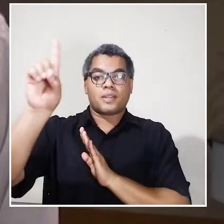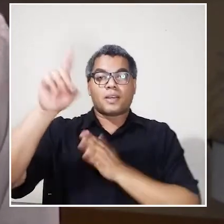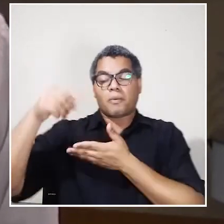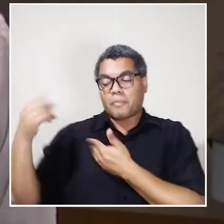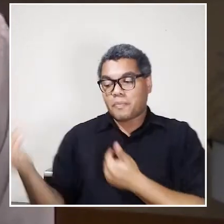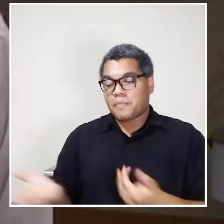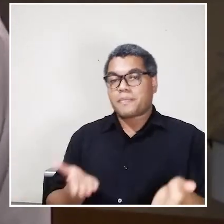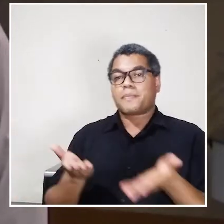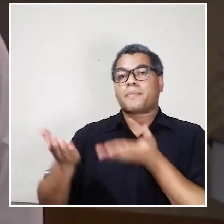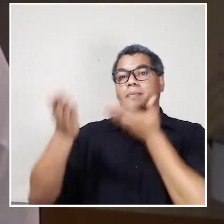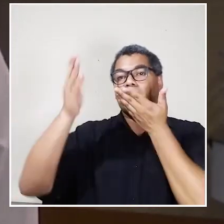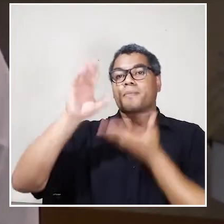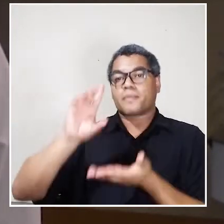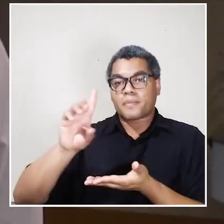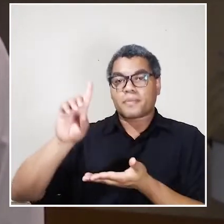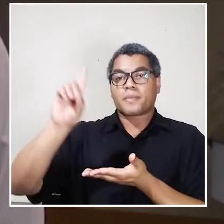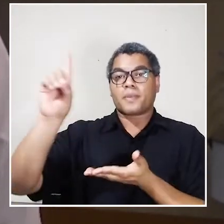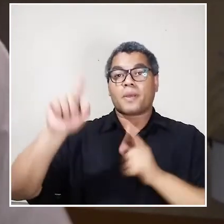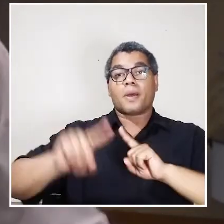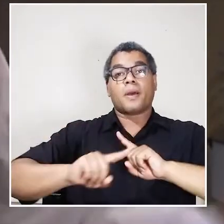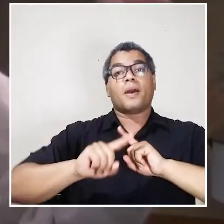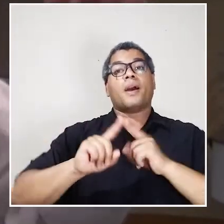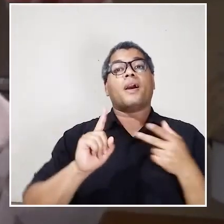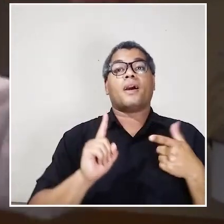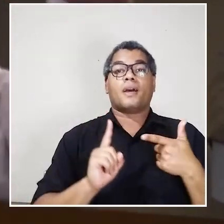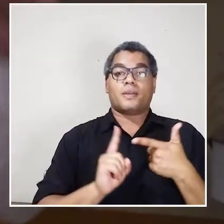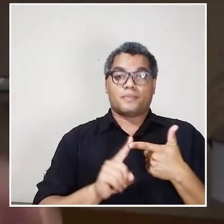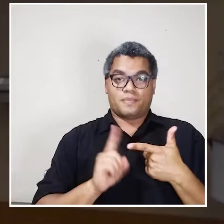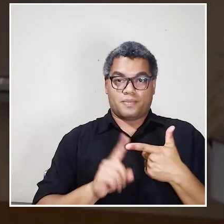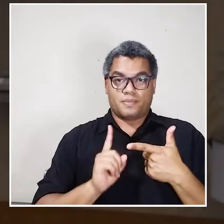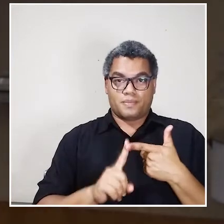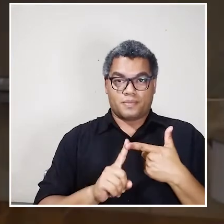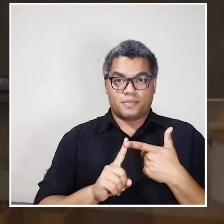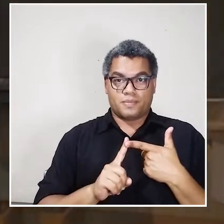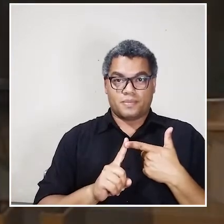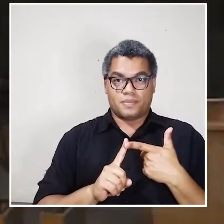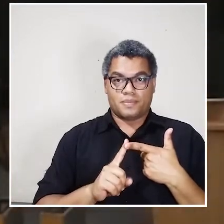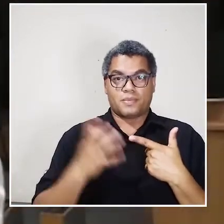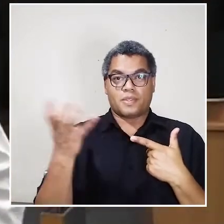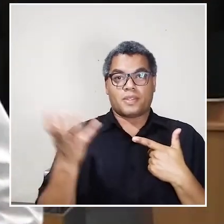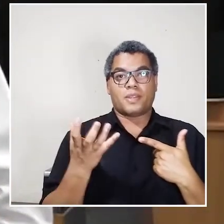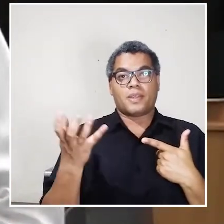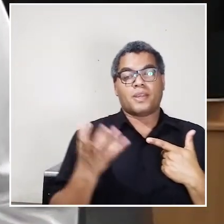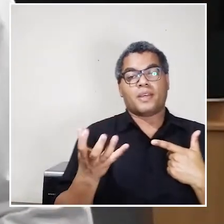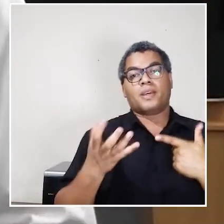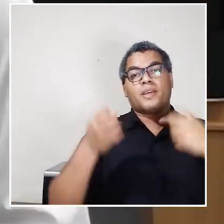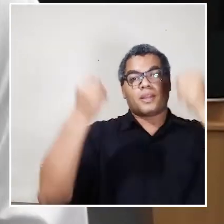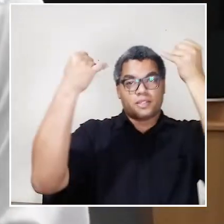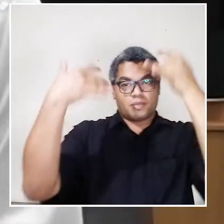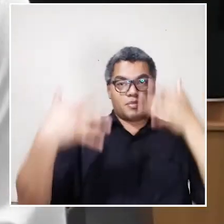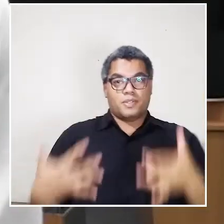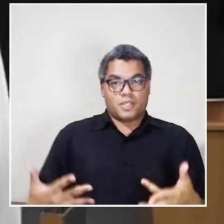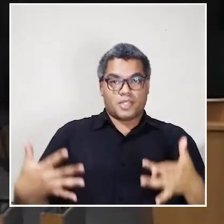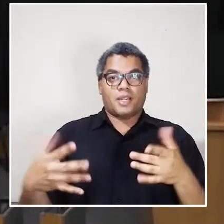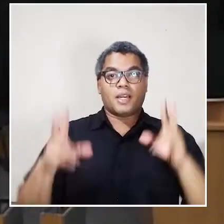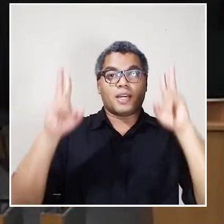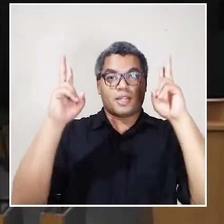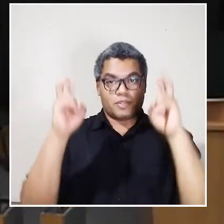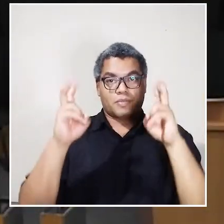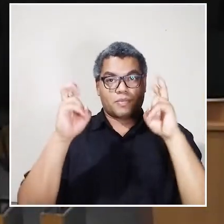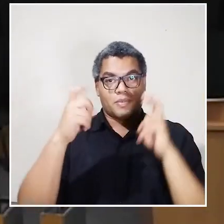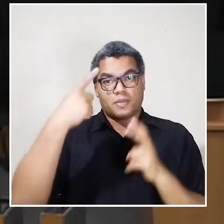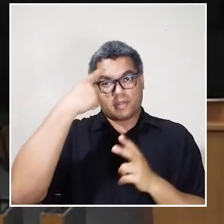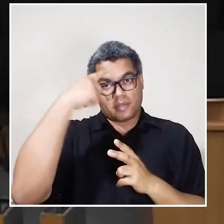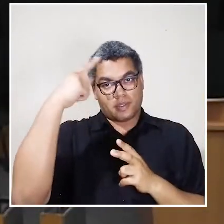adoração ao Senhor. Mas a segunda lição que nós queremos trazer desta passagem no